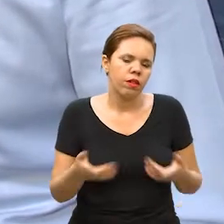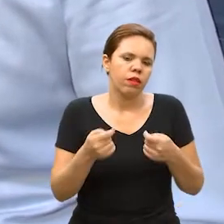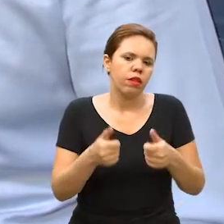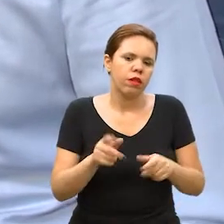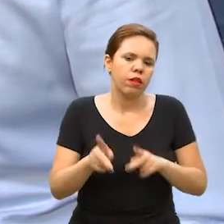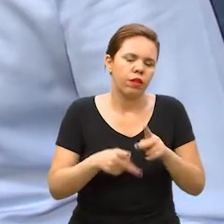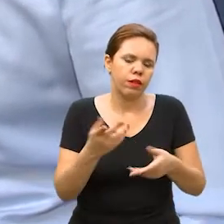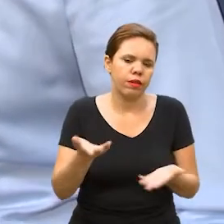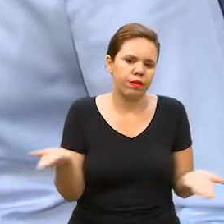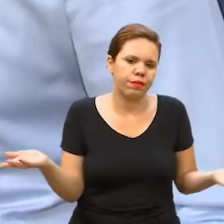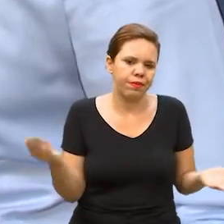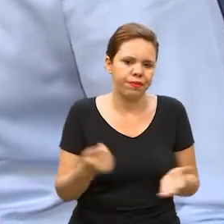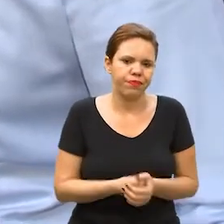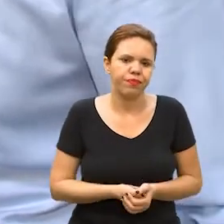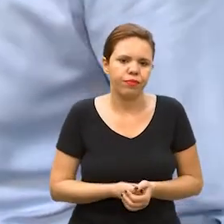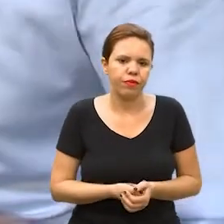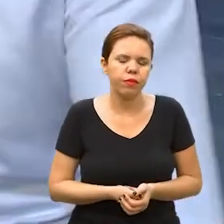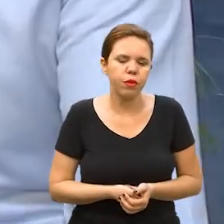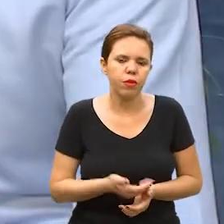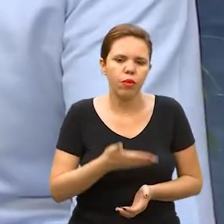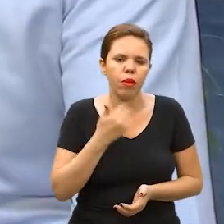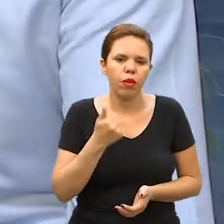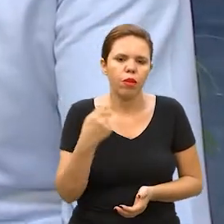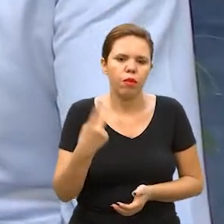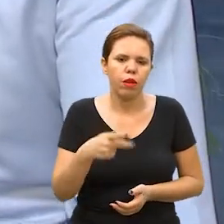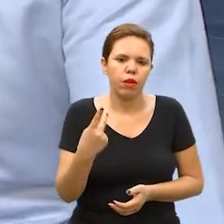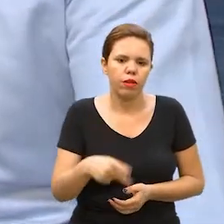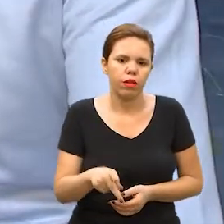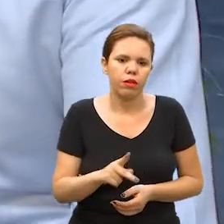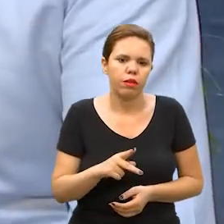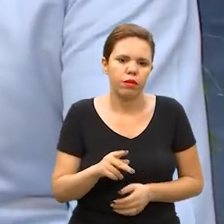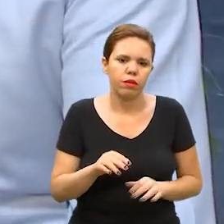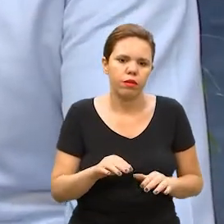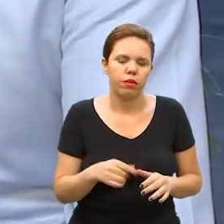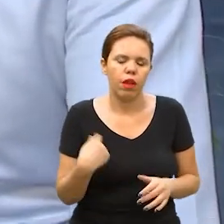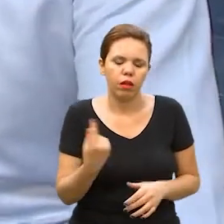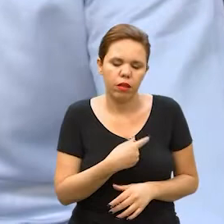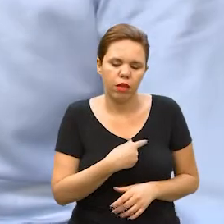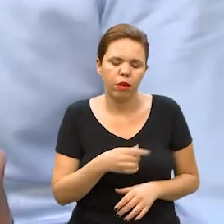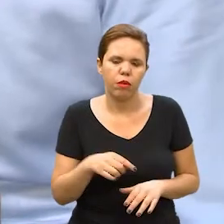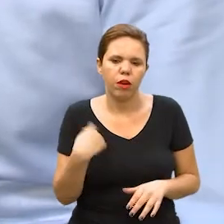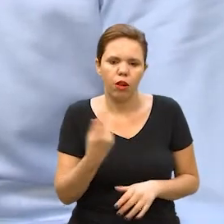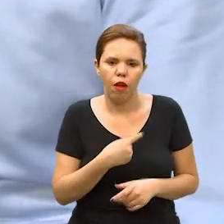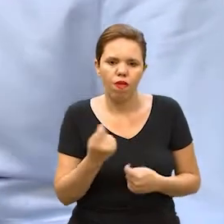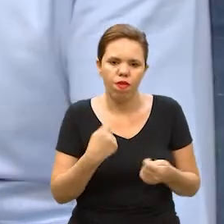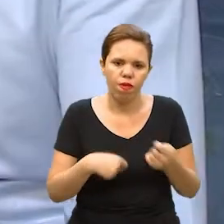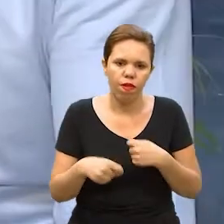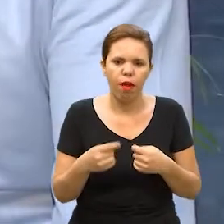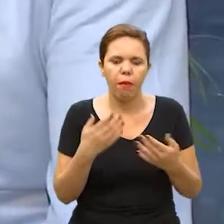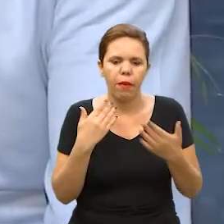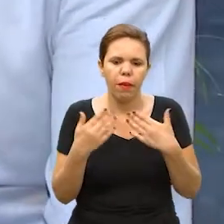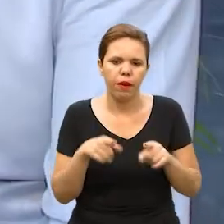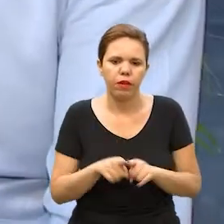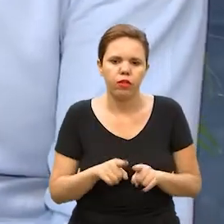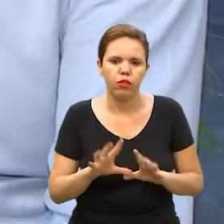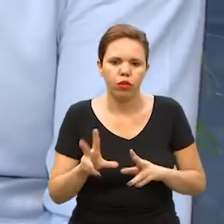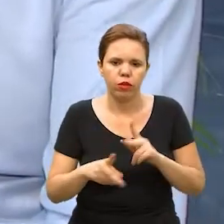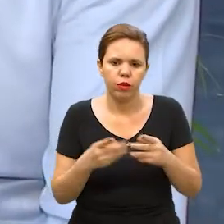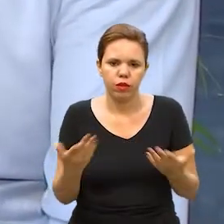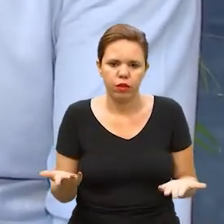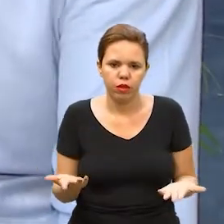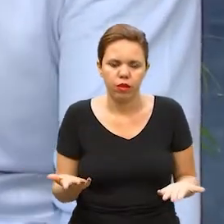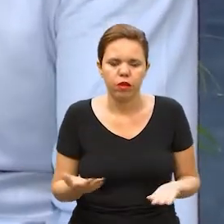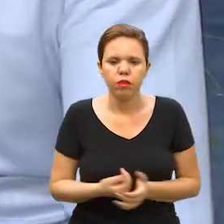as pessoas trazerem o melhor delas para a mesa, né? Quando todos aqui, eu